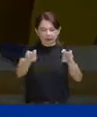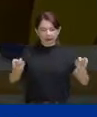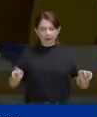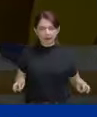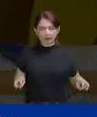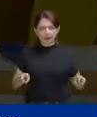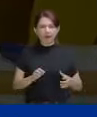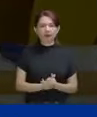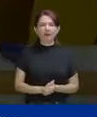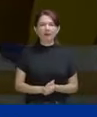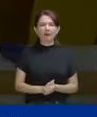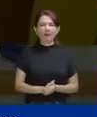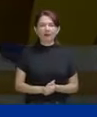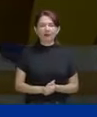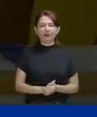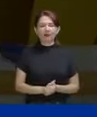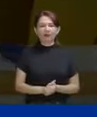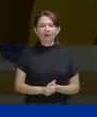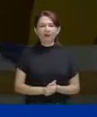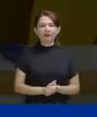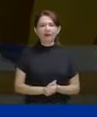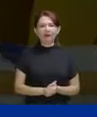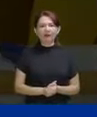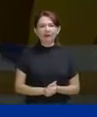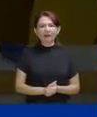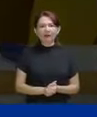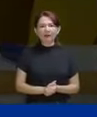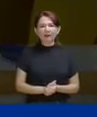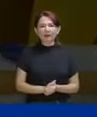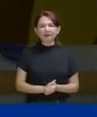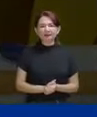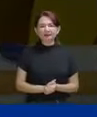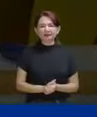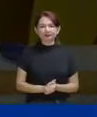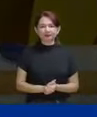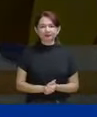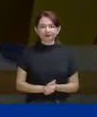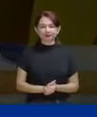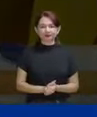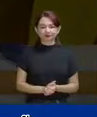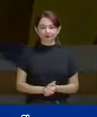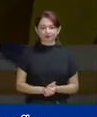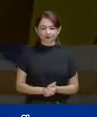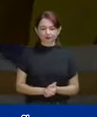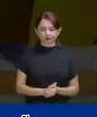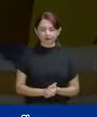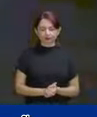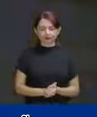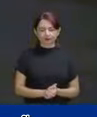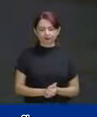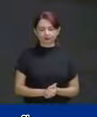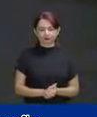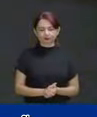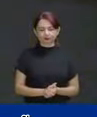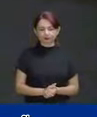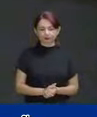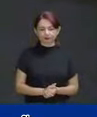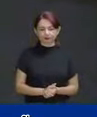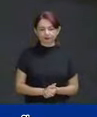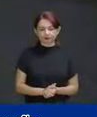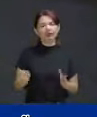Rivaldo Valente, Carmo Antônio, Juscelio Neto, Paulo Madeira, Tina Souza e João Lages. Ilustre relatora com a palavra.